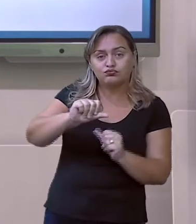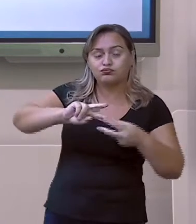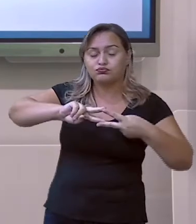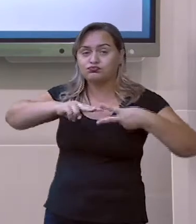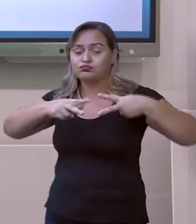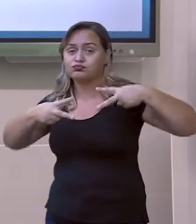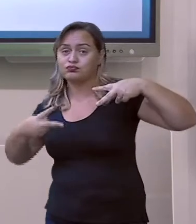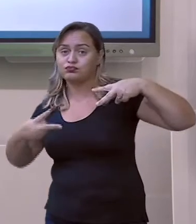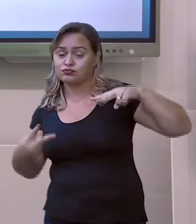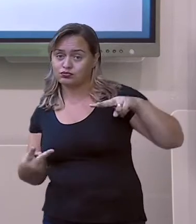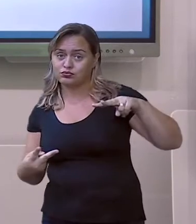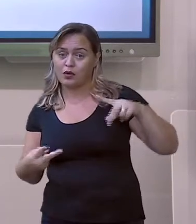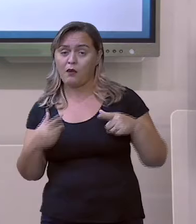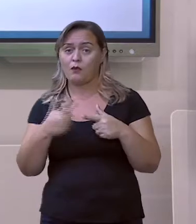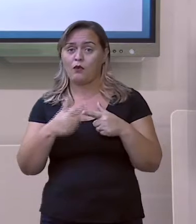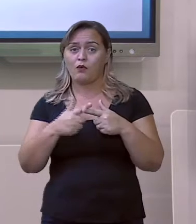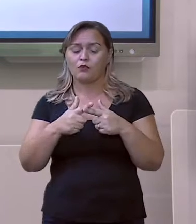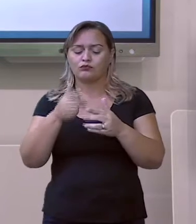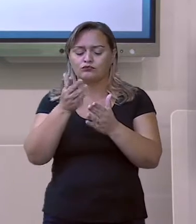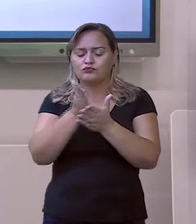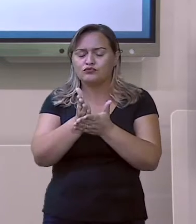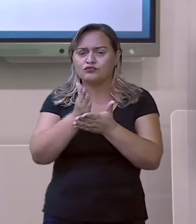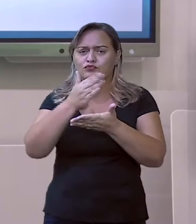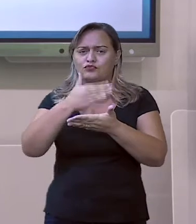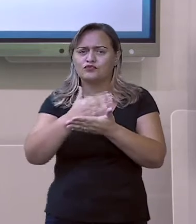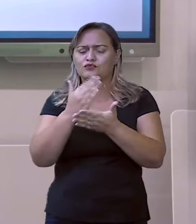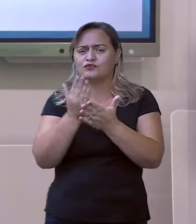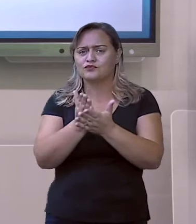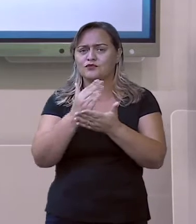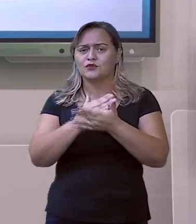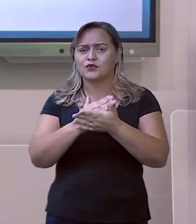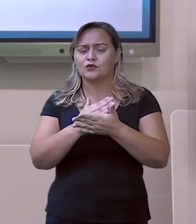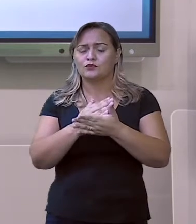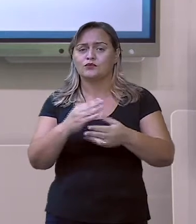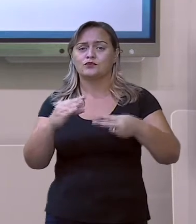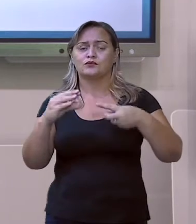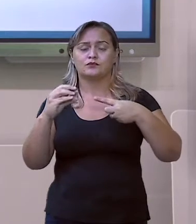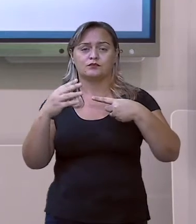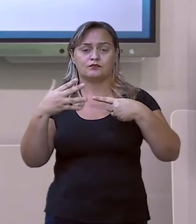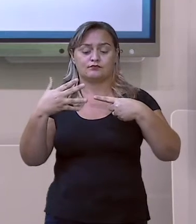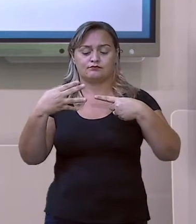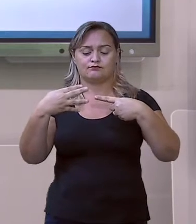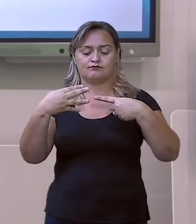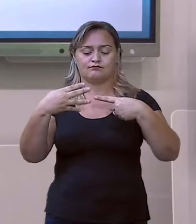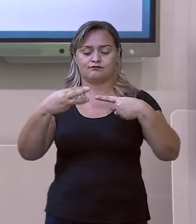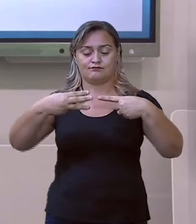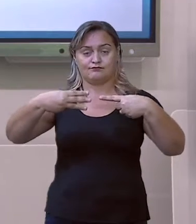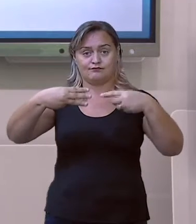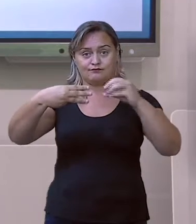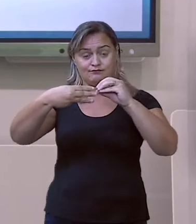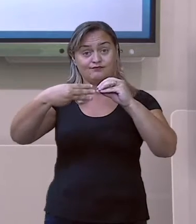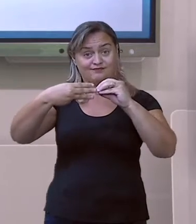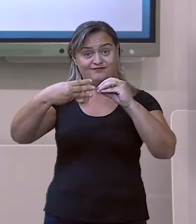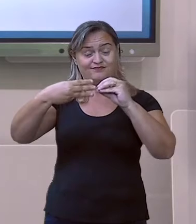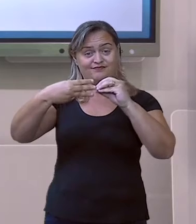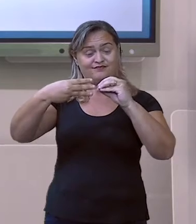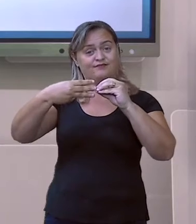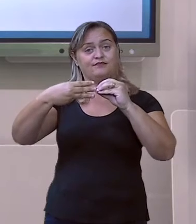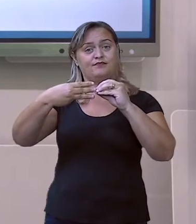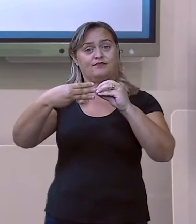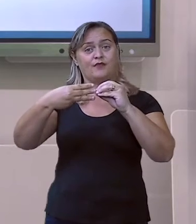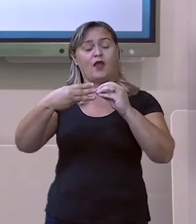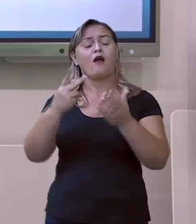divisão celular. Houve então aí uma divisão celular anormal que resultou em material genético extra